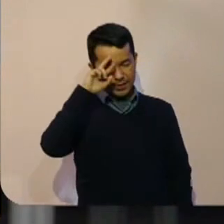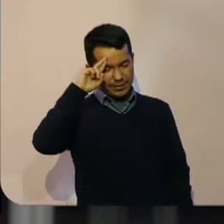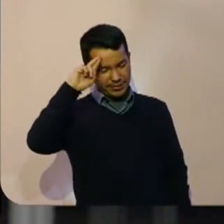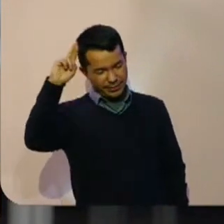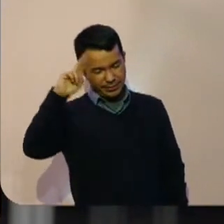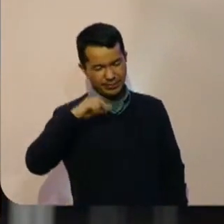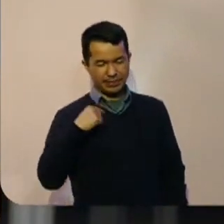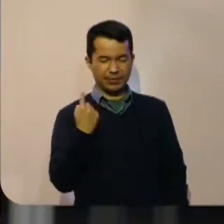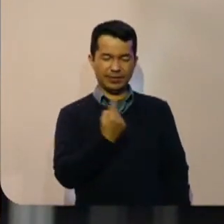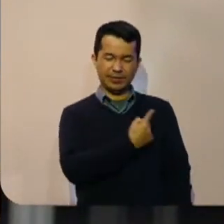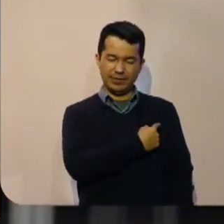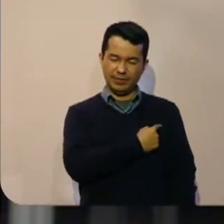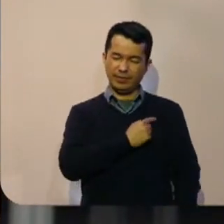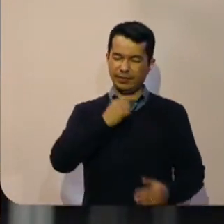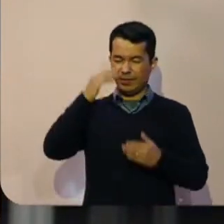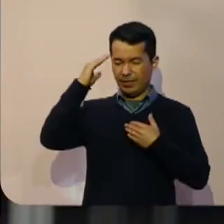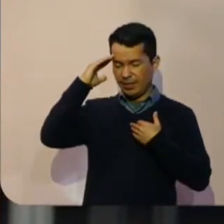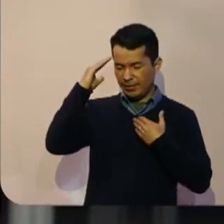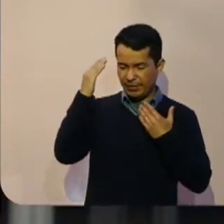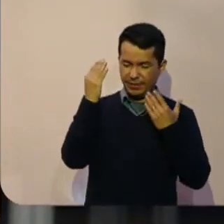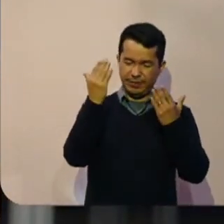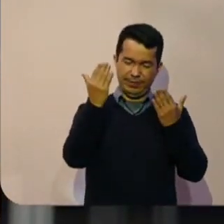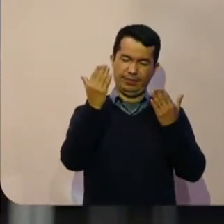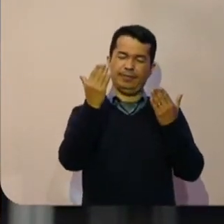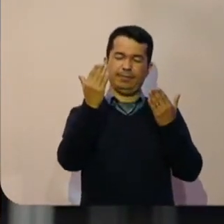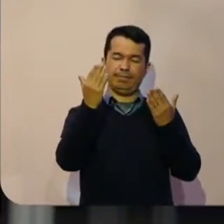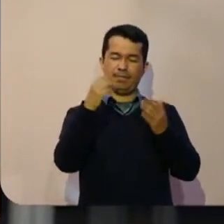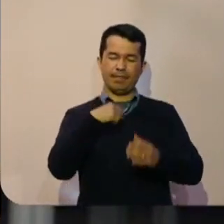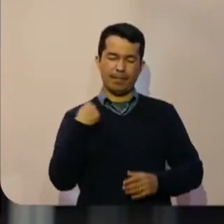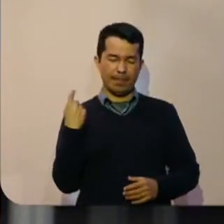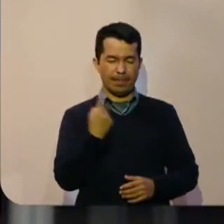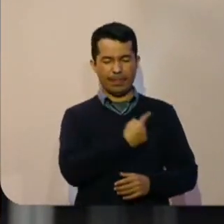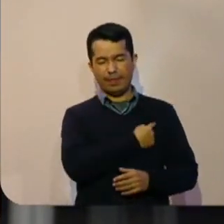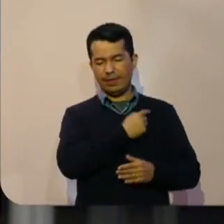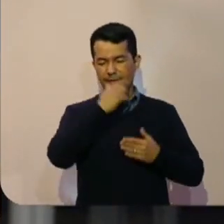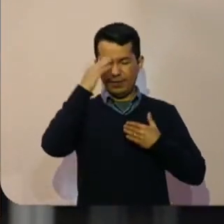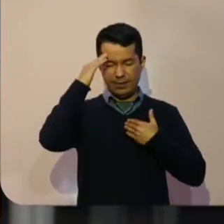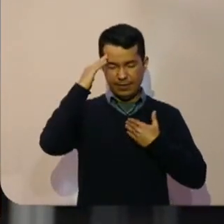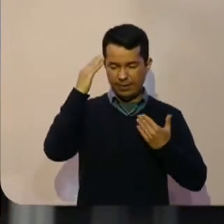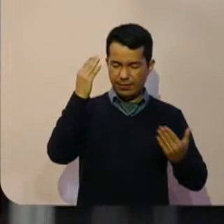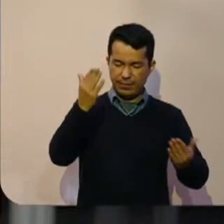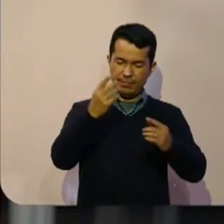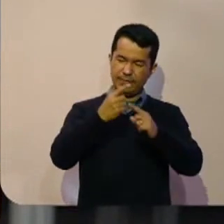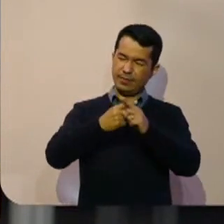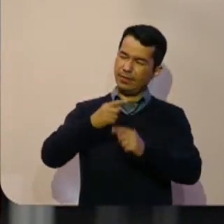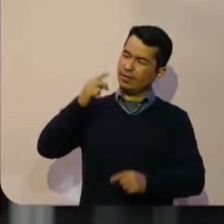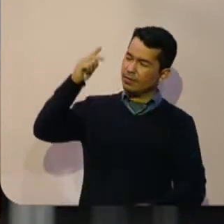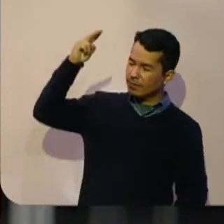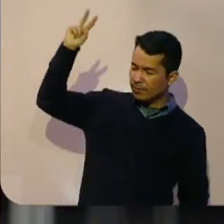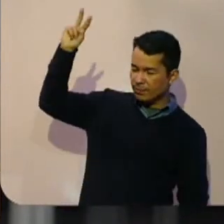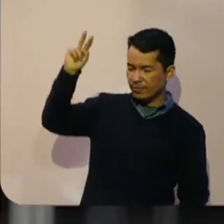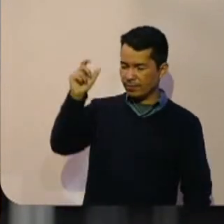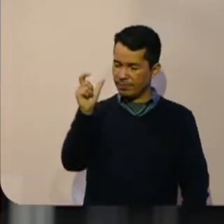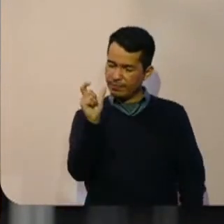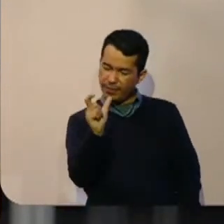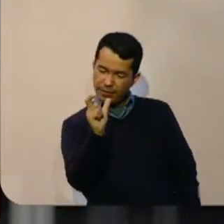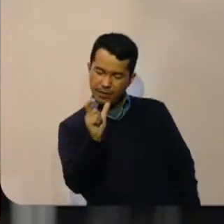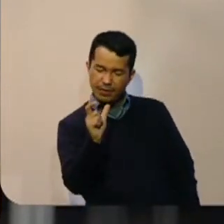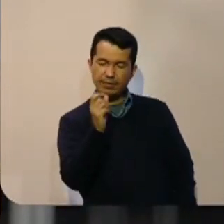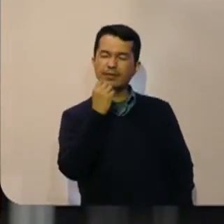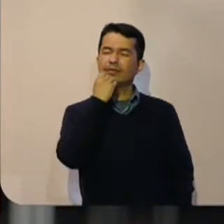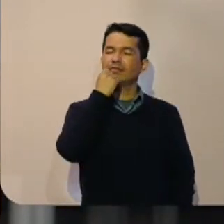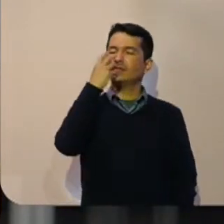graças, nós te bendizemos, porque a tua palavra, Deus, ela é boa, a tua vontade, ela